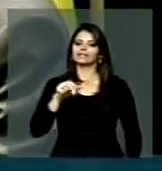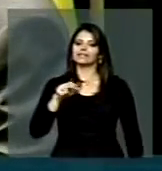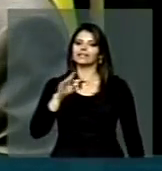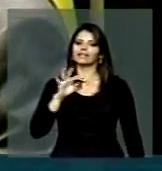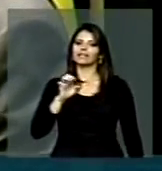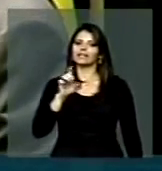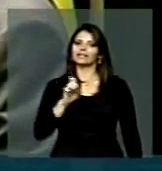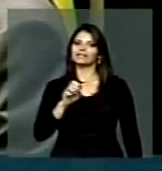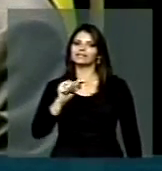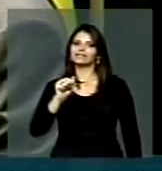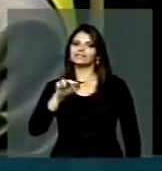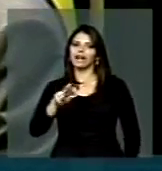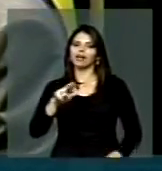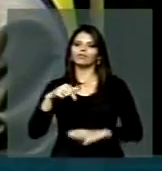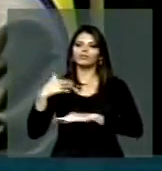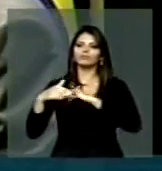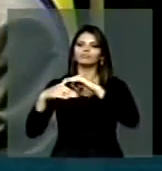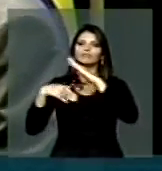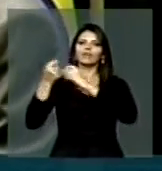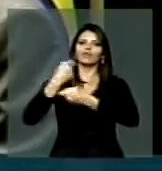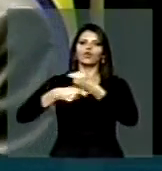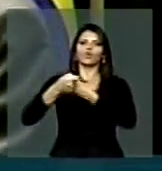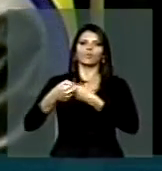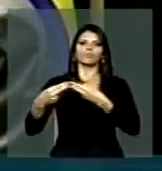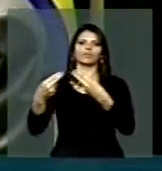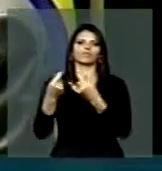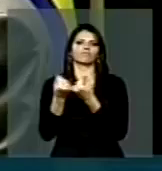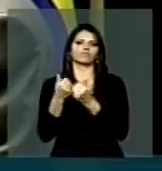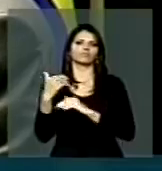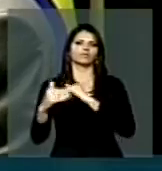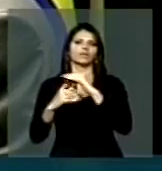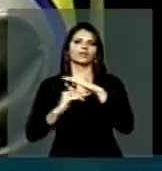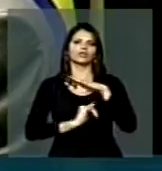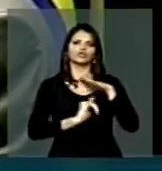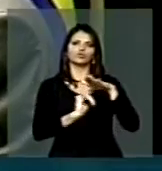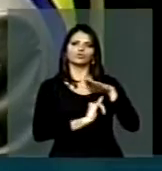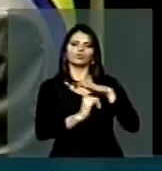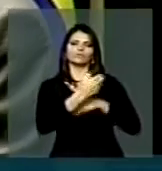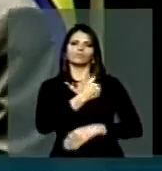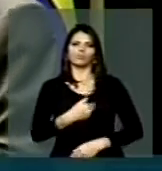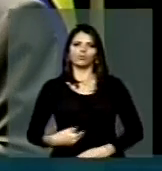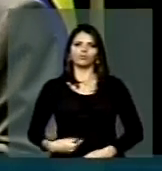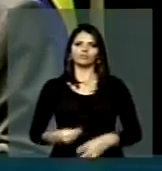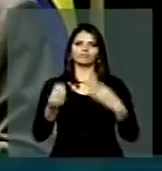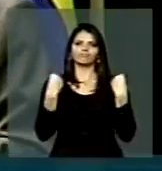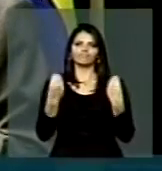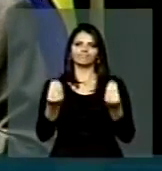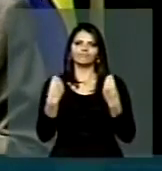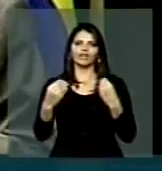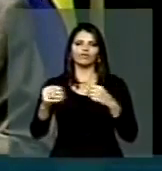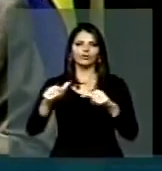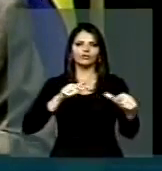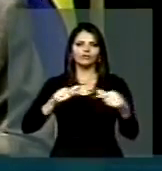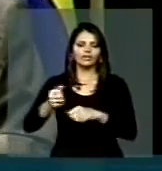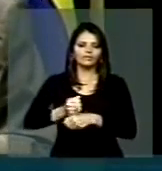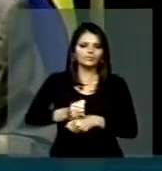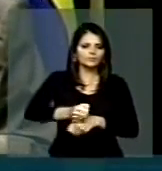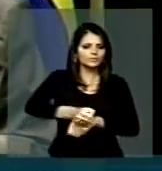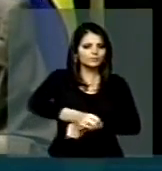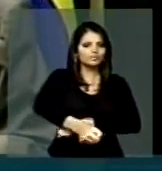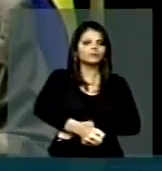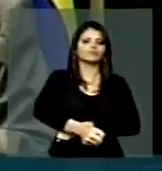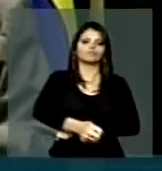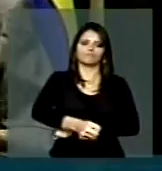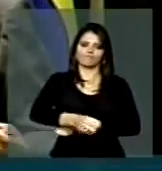sendo parcialmente desindexada? Como reconstruir as instituições? Isso foi um trabalho insano e foi